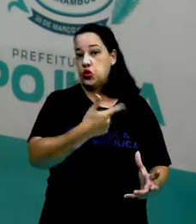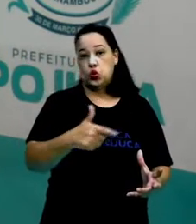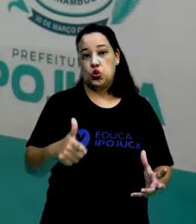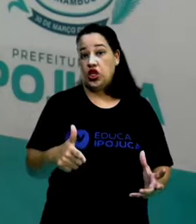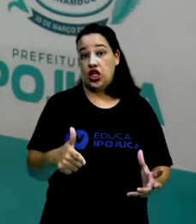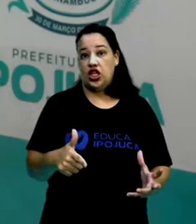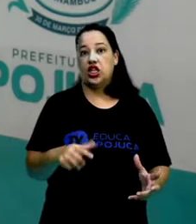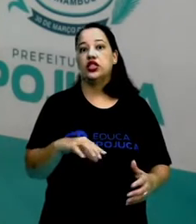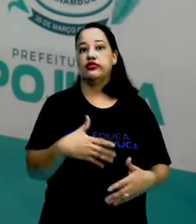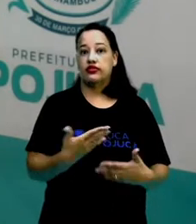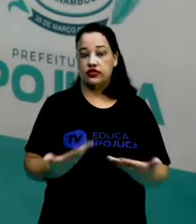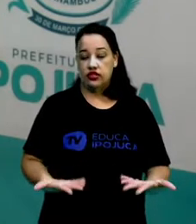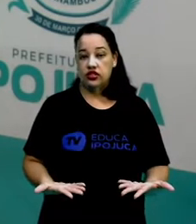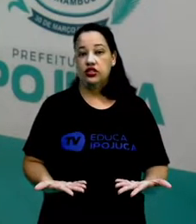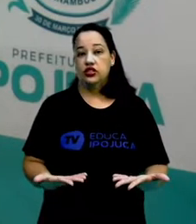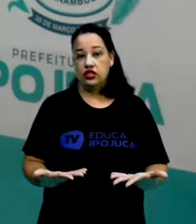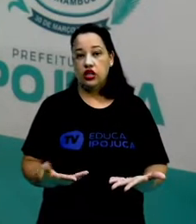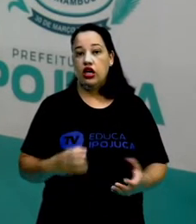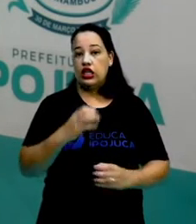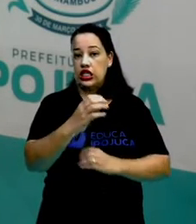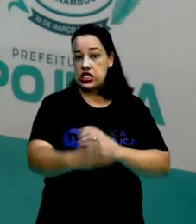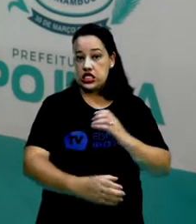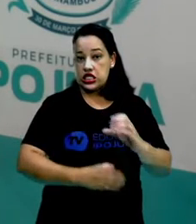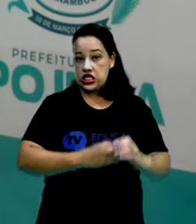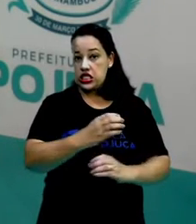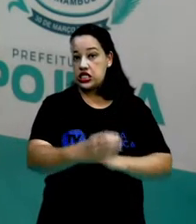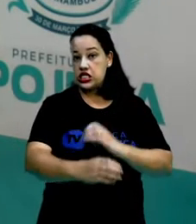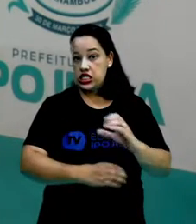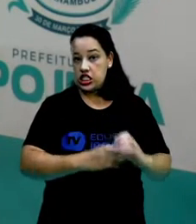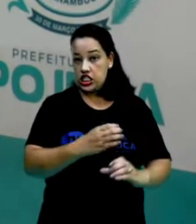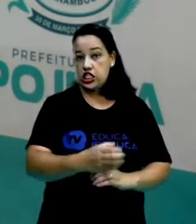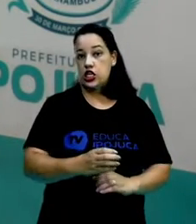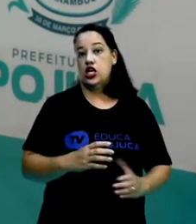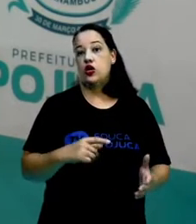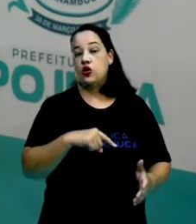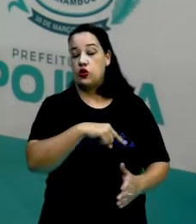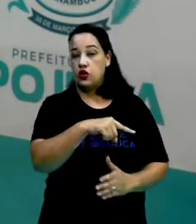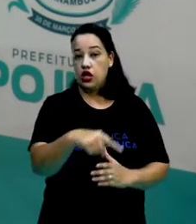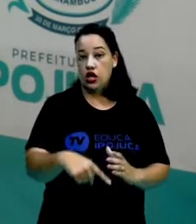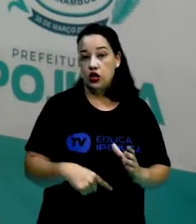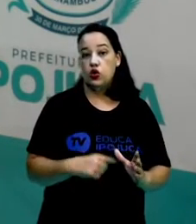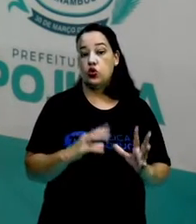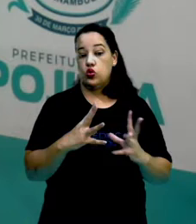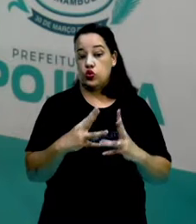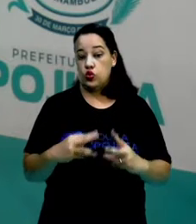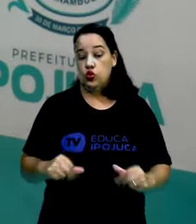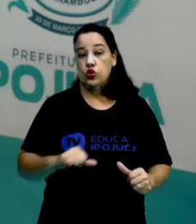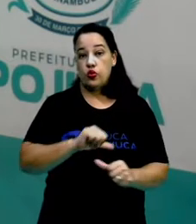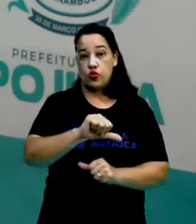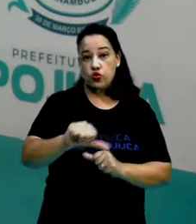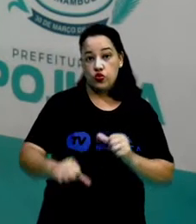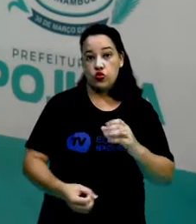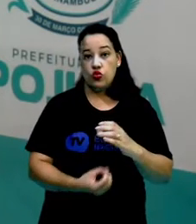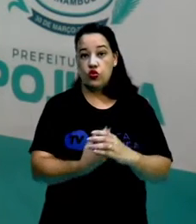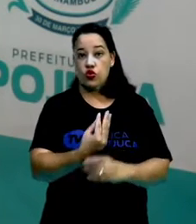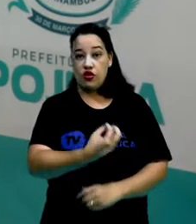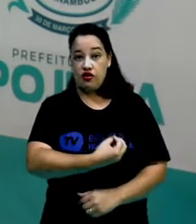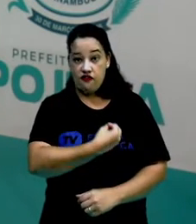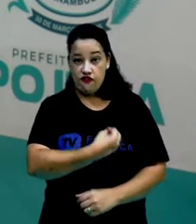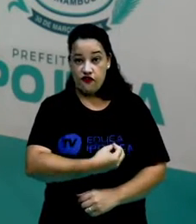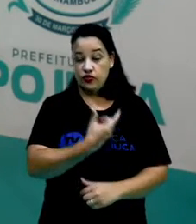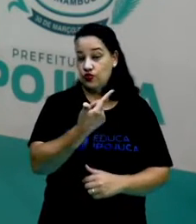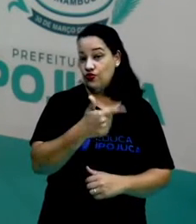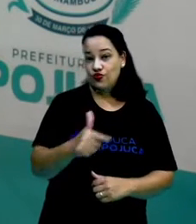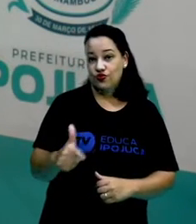o processo lá finalizado na condição de decomposição para um ressurgimento de outra vida. Ou